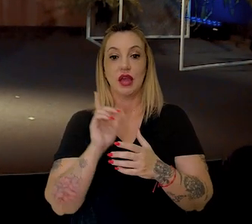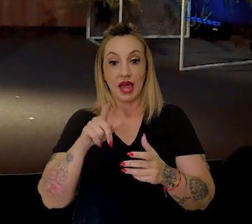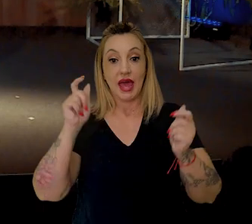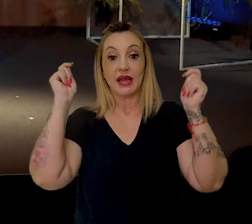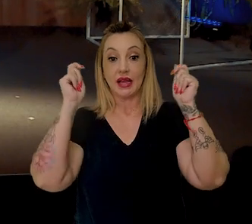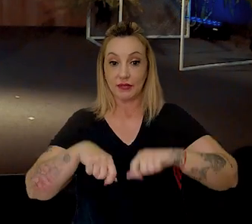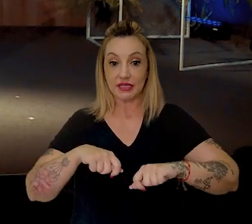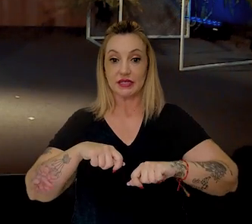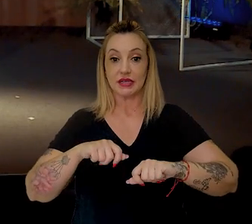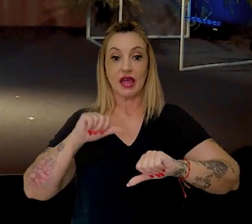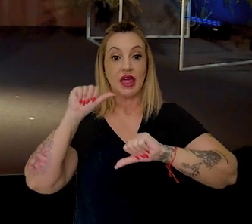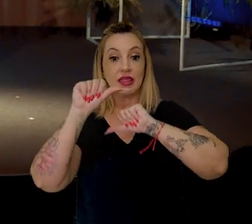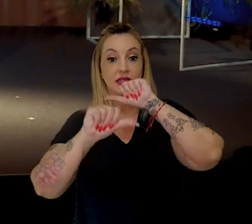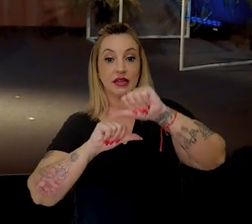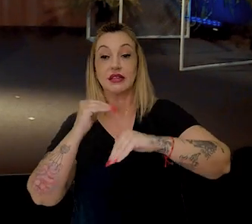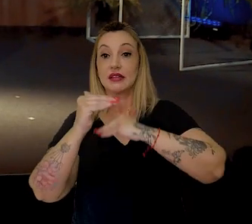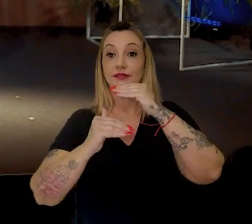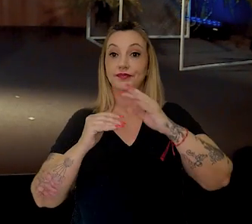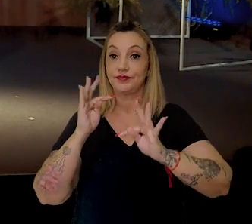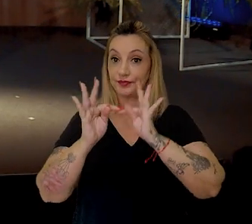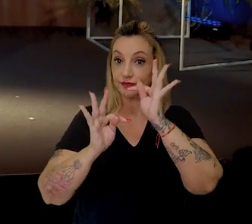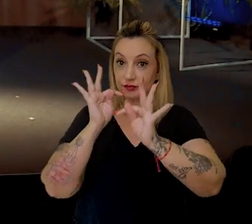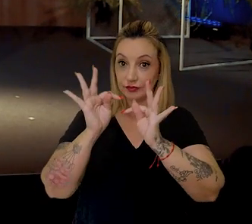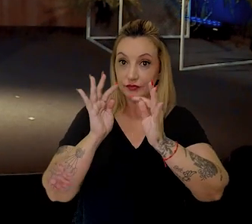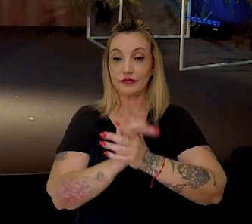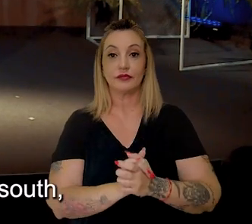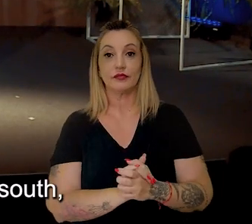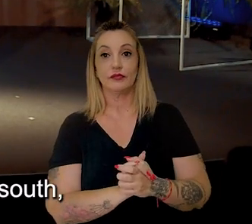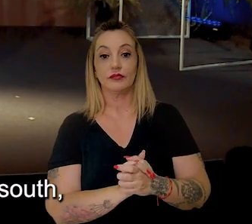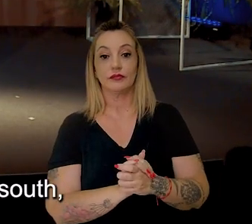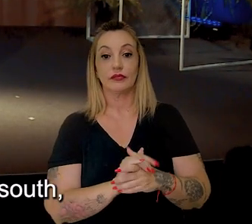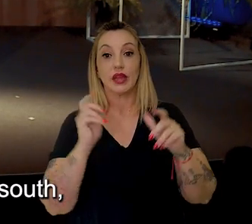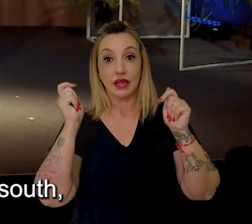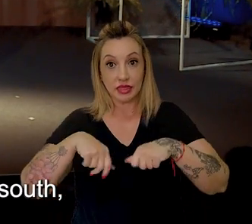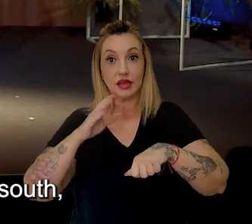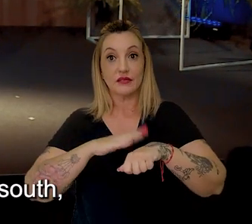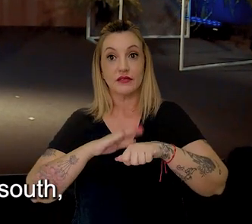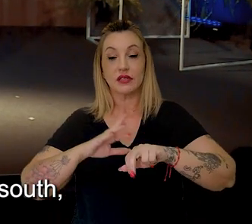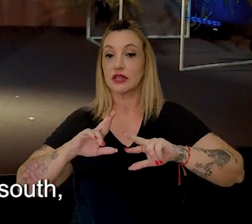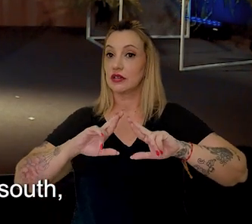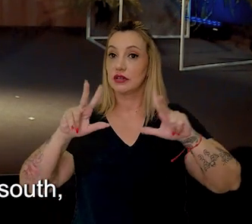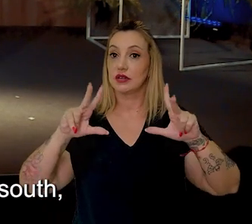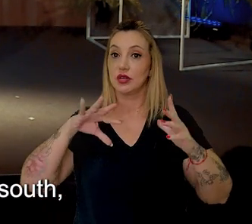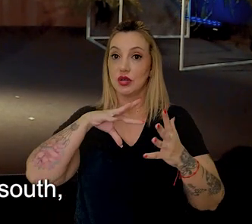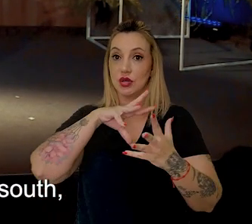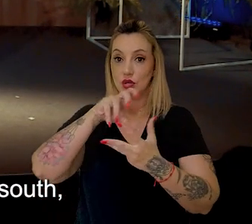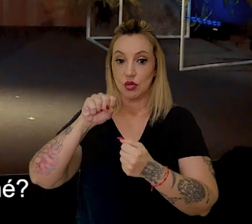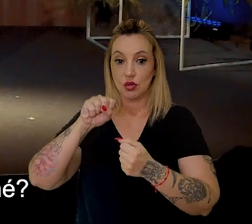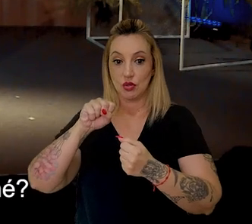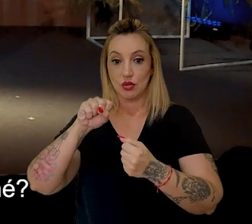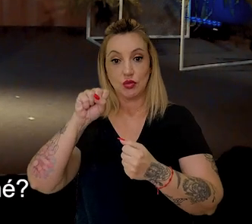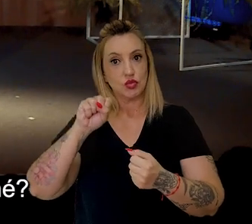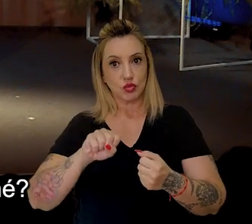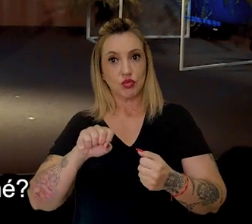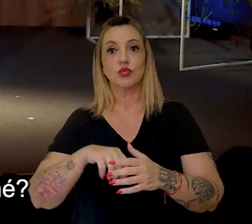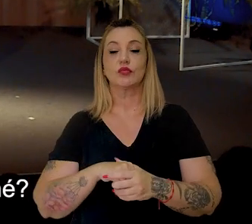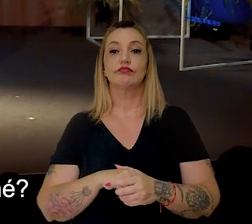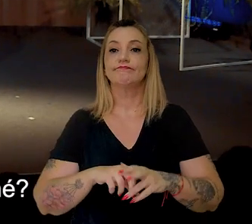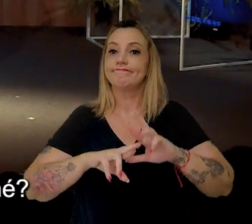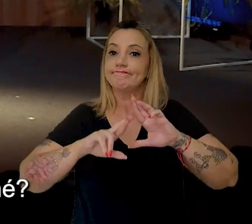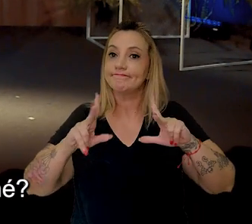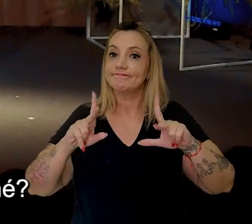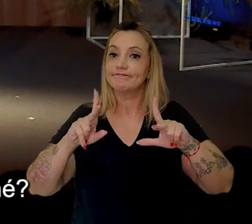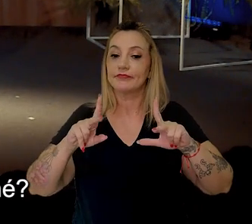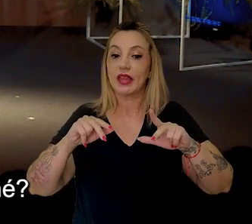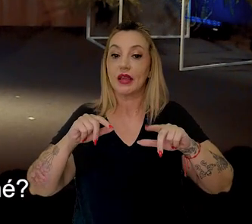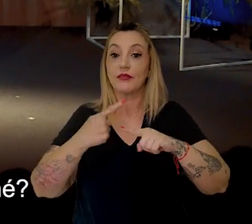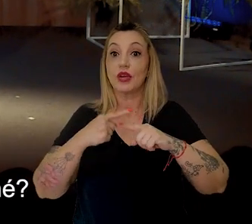capacitação é transferência e desenvolvimento de tecnologia dá para fazer muito diferente no global sals muito diferente porque a gente